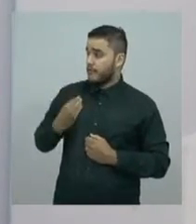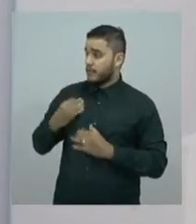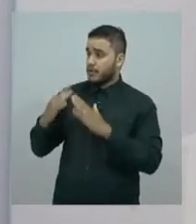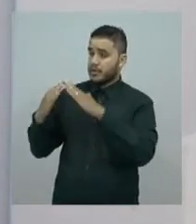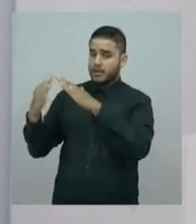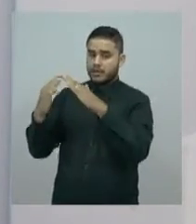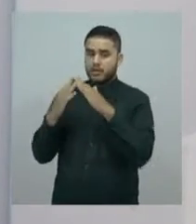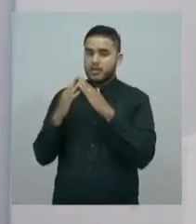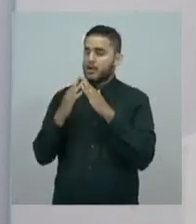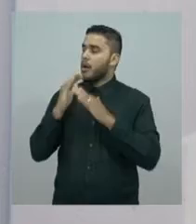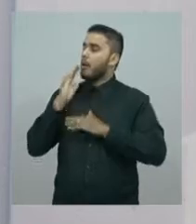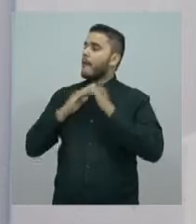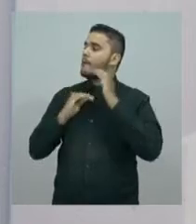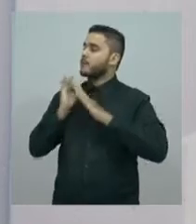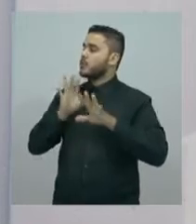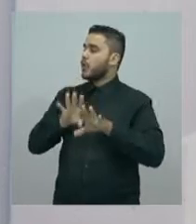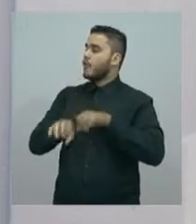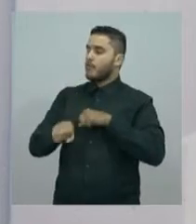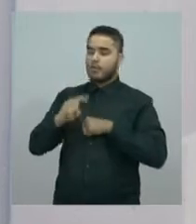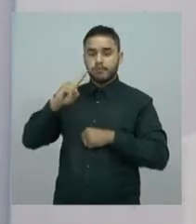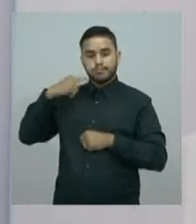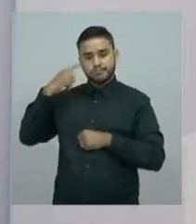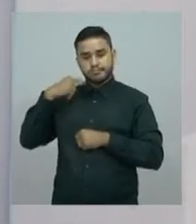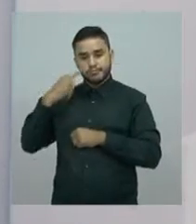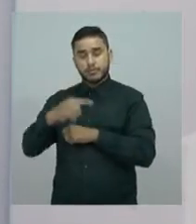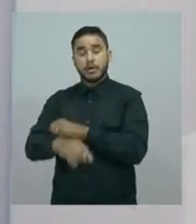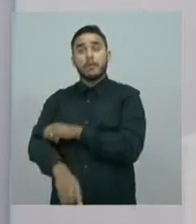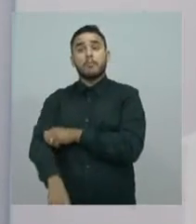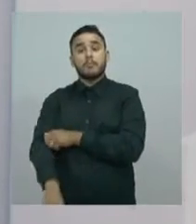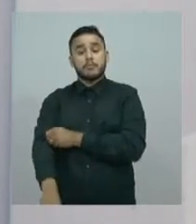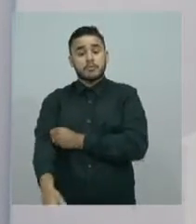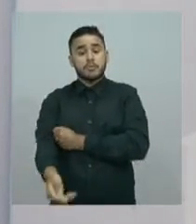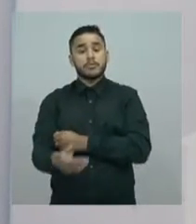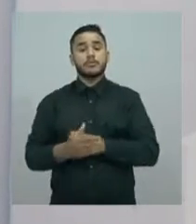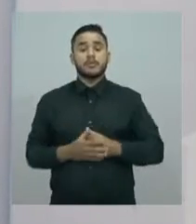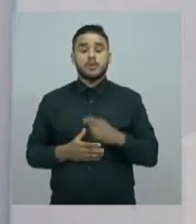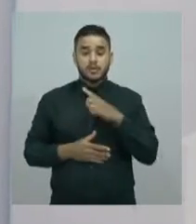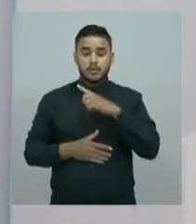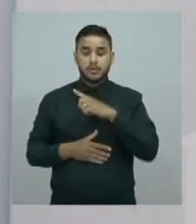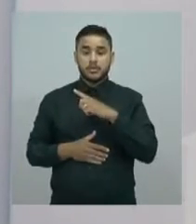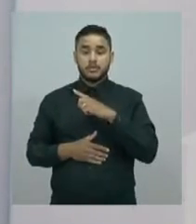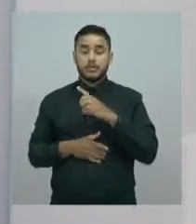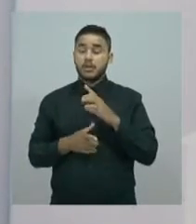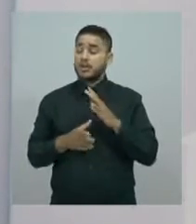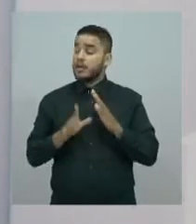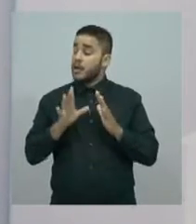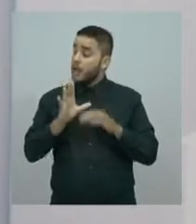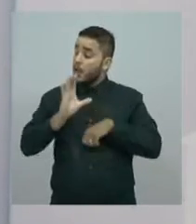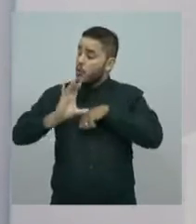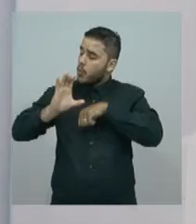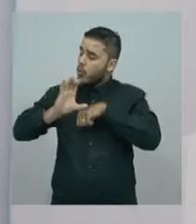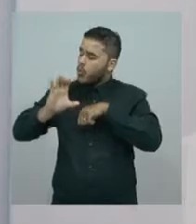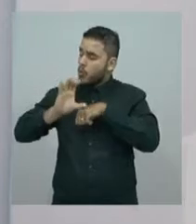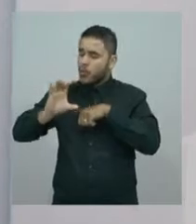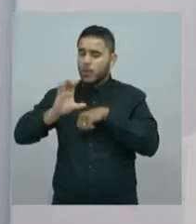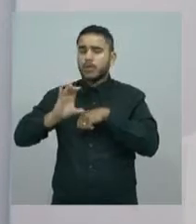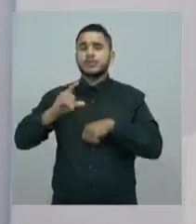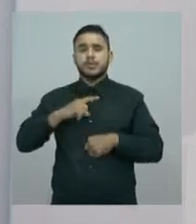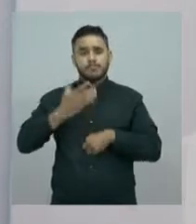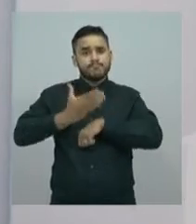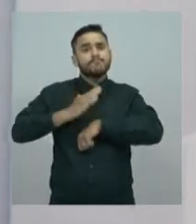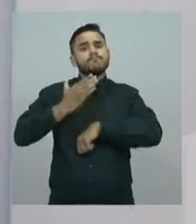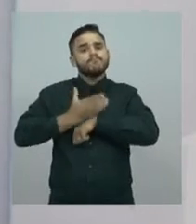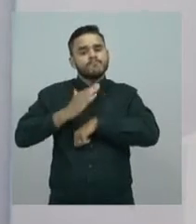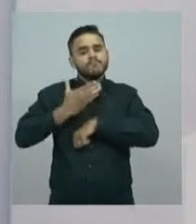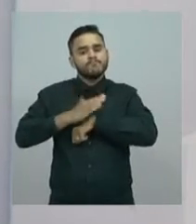ser advogados. Pode ser advogados, mas a gente faz uma capacitação dentro da comunidade, é muito importante que eles